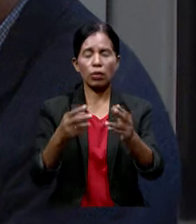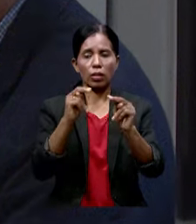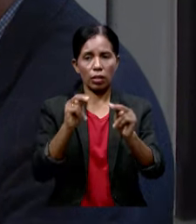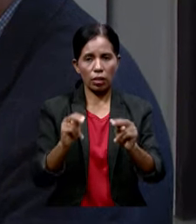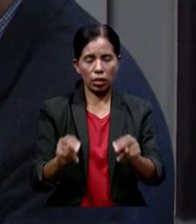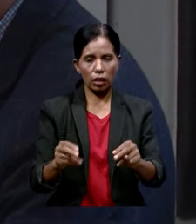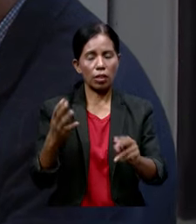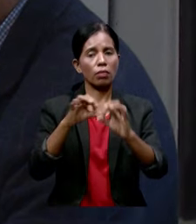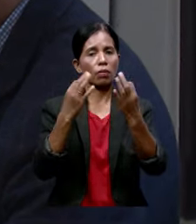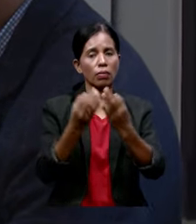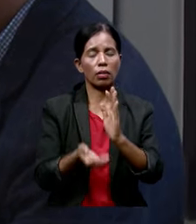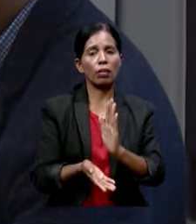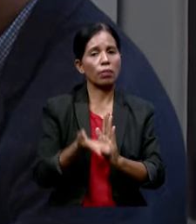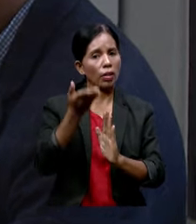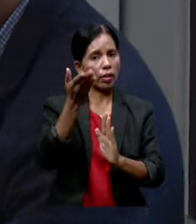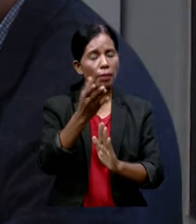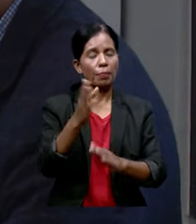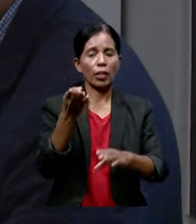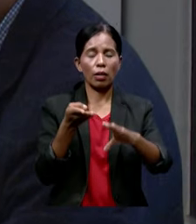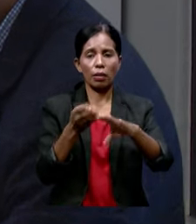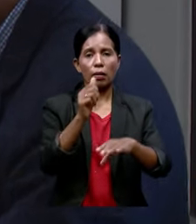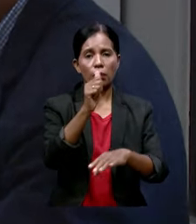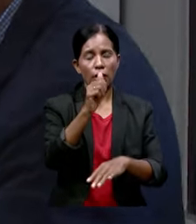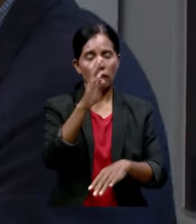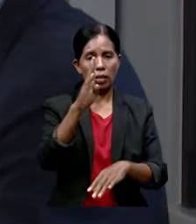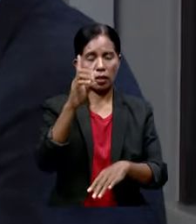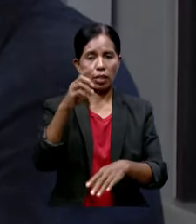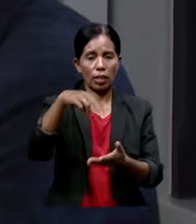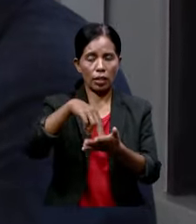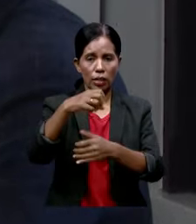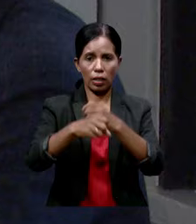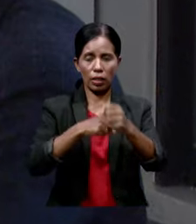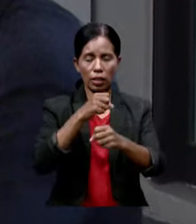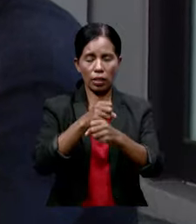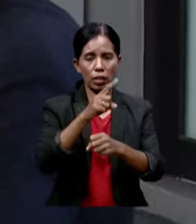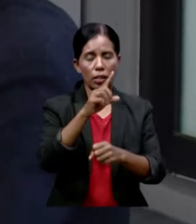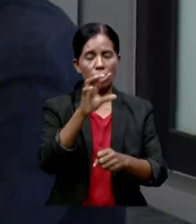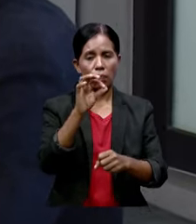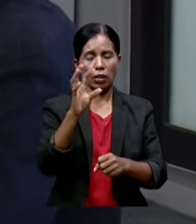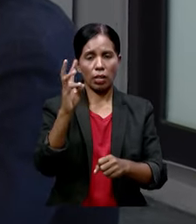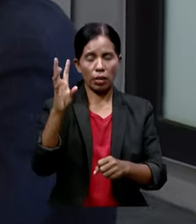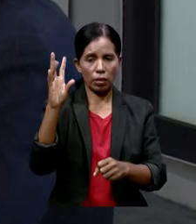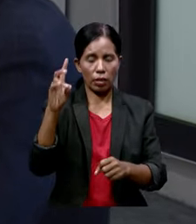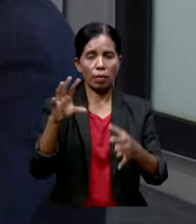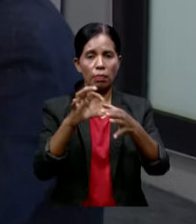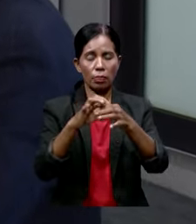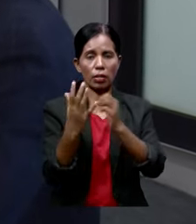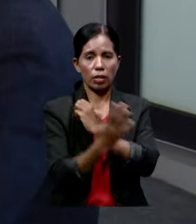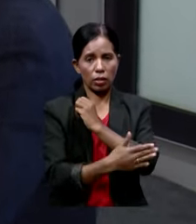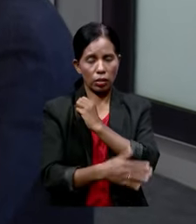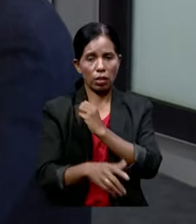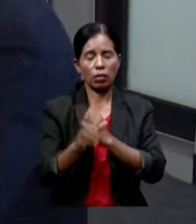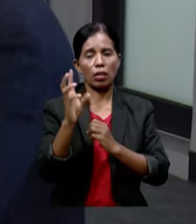domestika nebe as, Banco de Desenvolvimento Asiático hari hetinang ringuida tusia nenul resinen ho membro nasang nenul resin valu